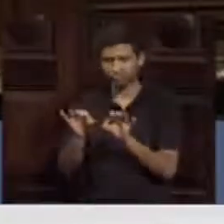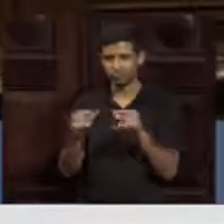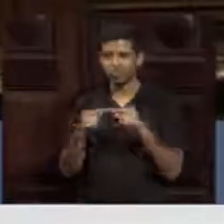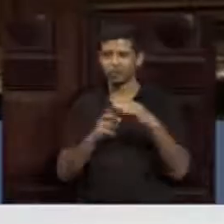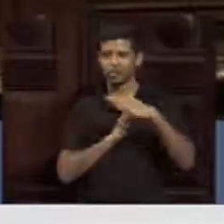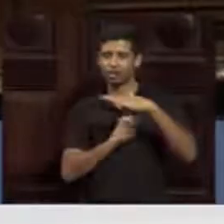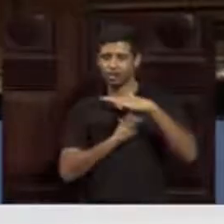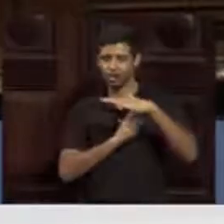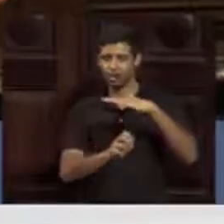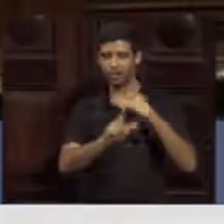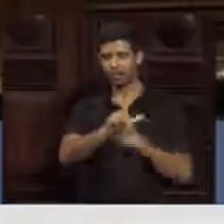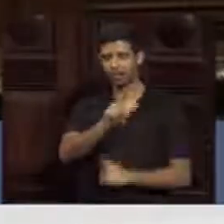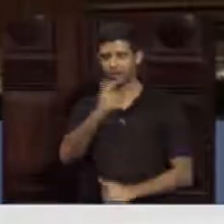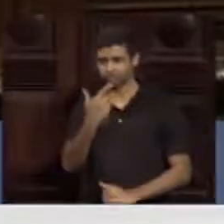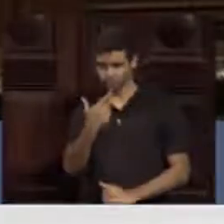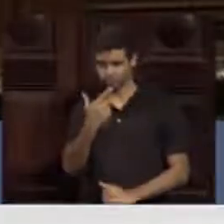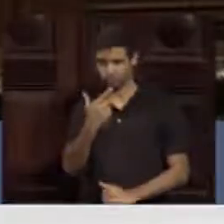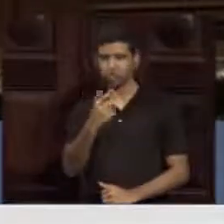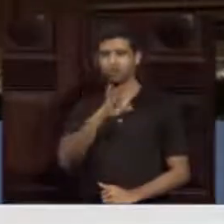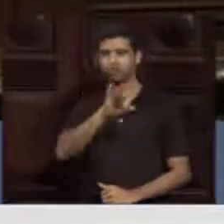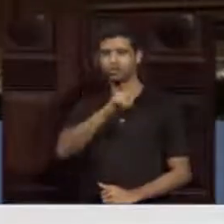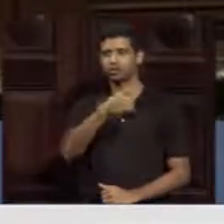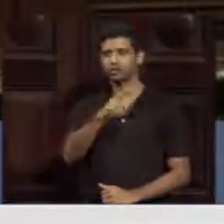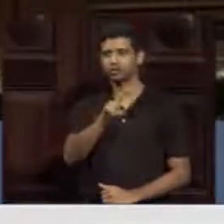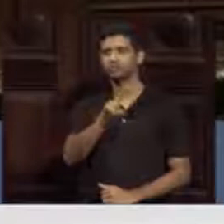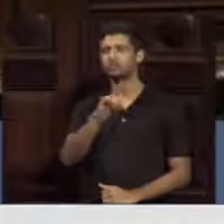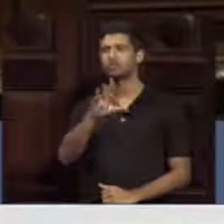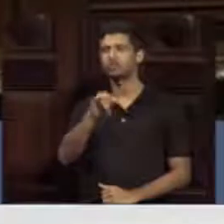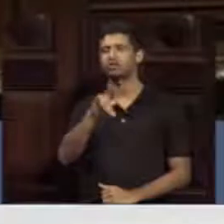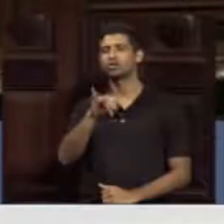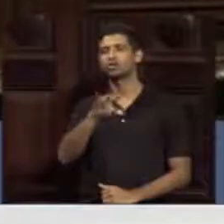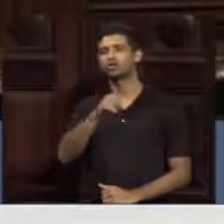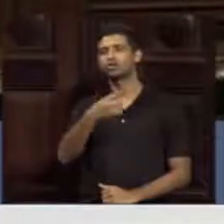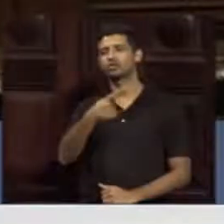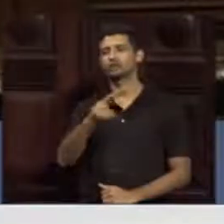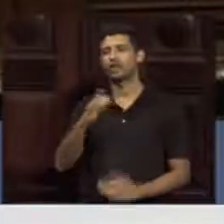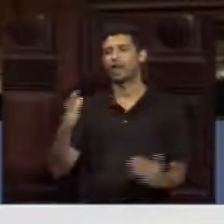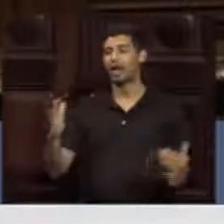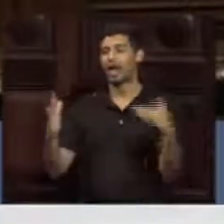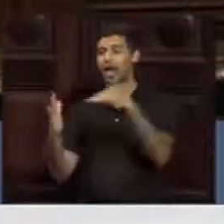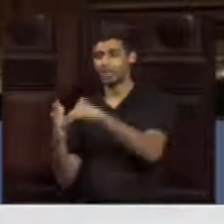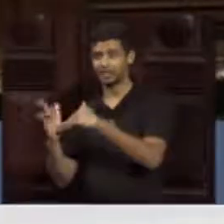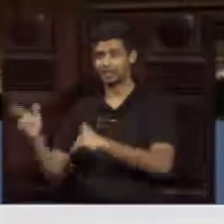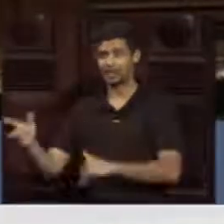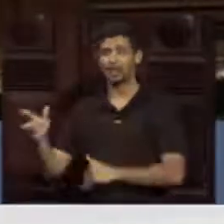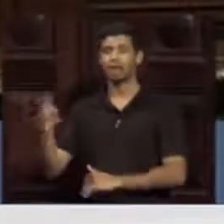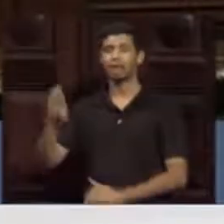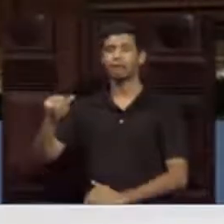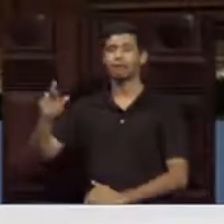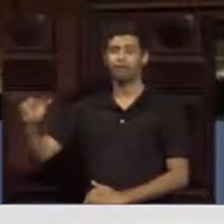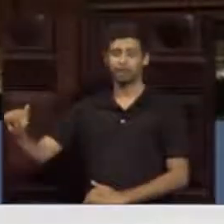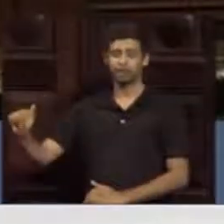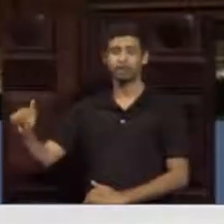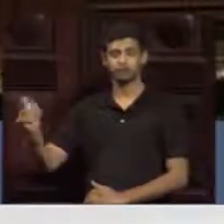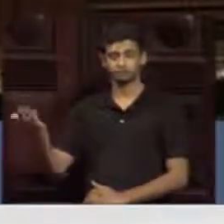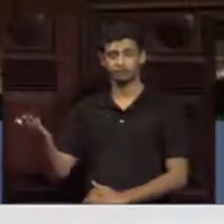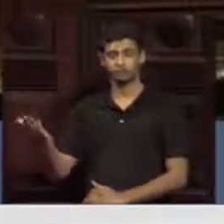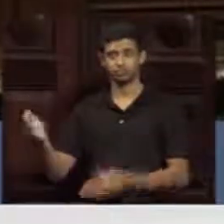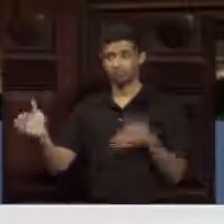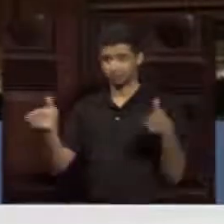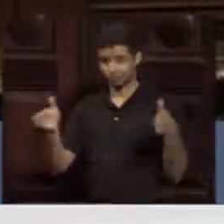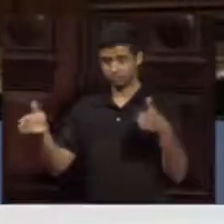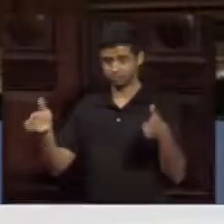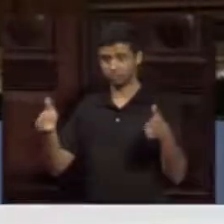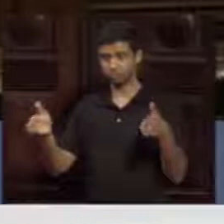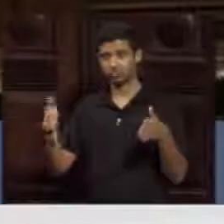de São Cristóvão, se encontrar com a linha 1 vindo da Tijuca, e esse trecho, para que